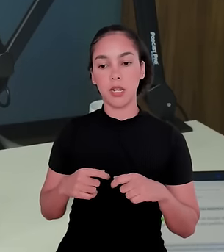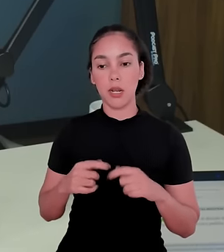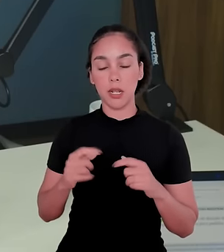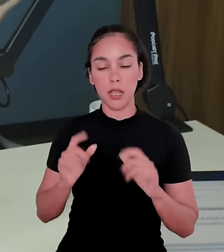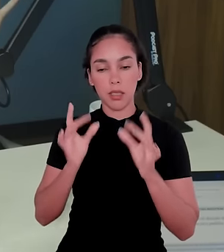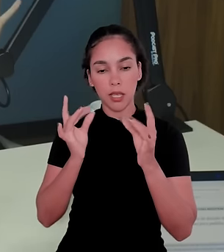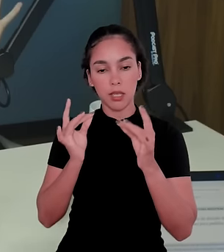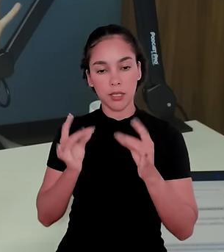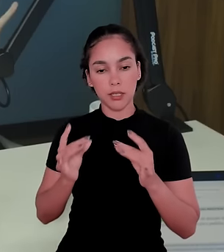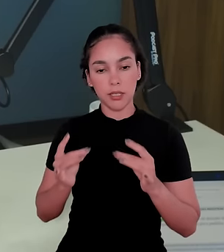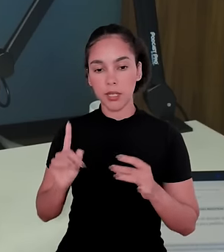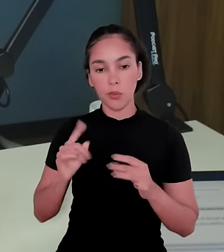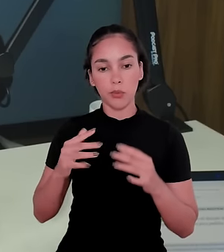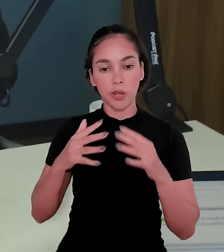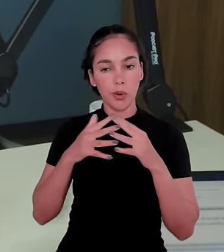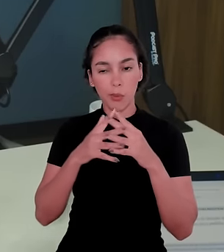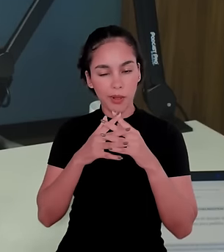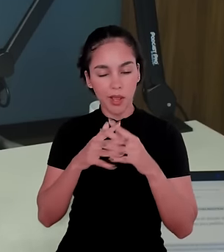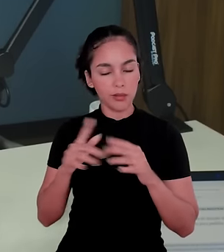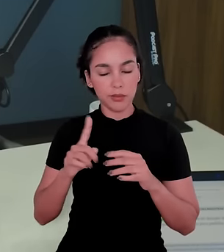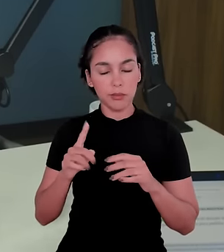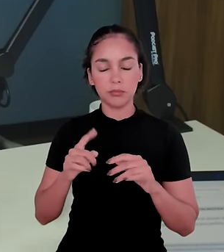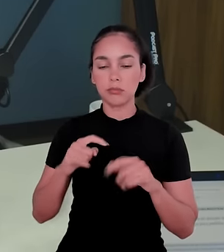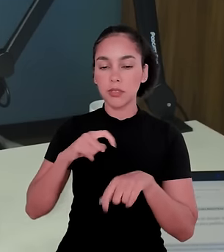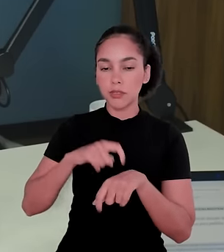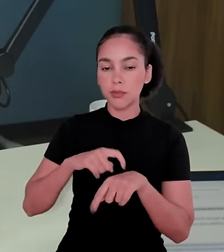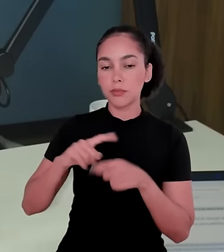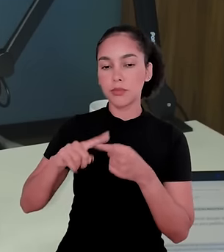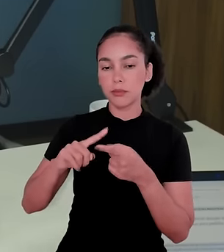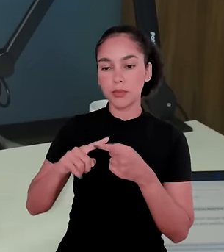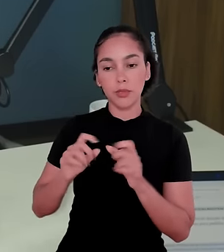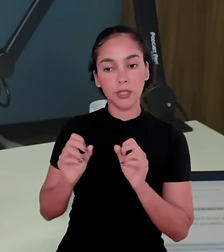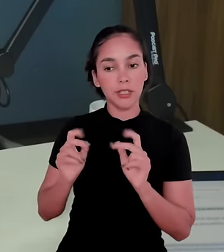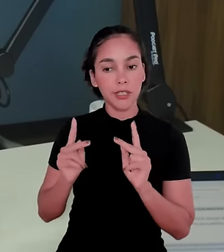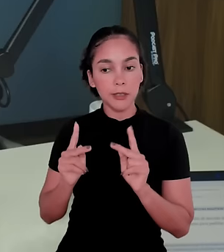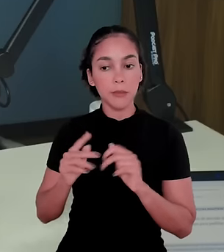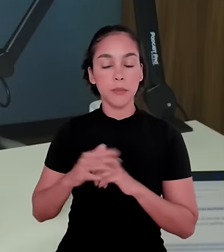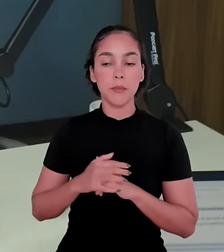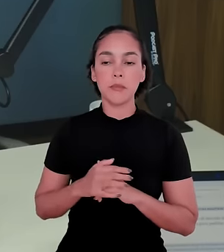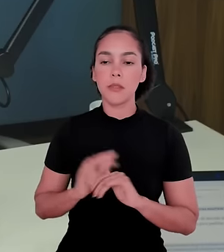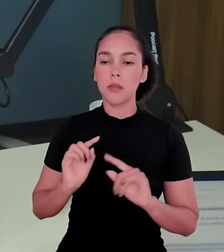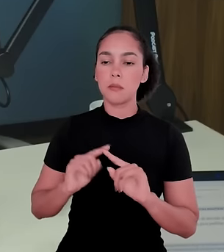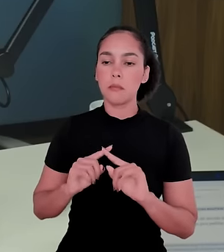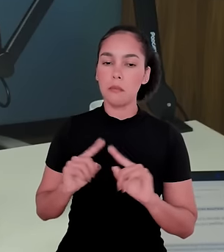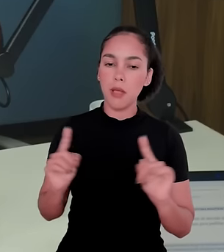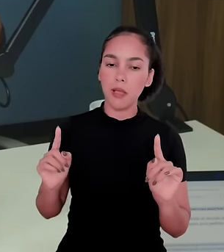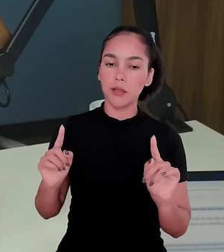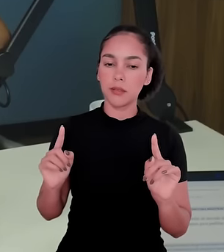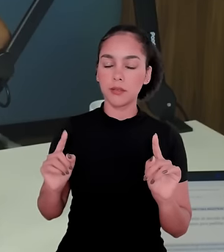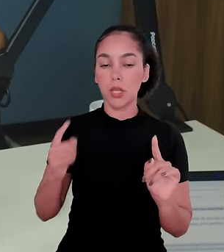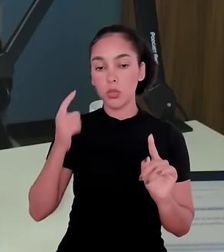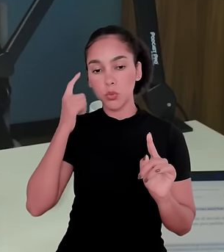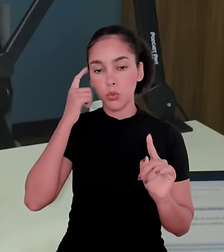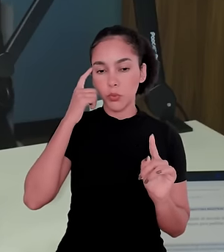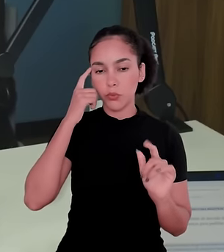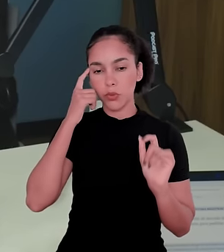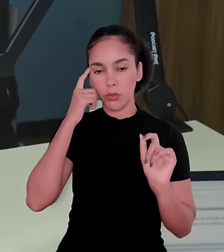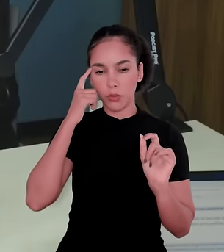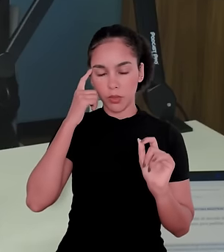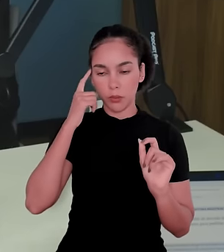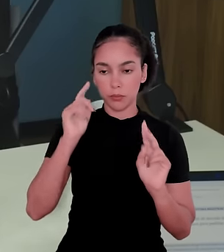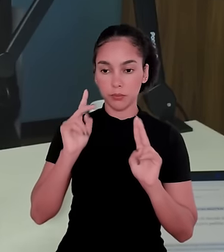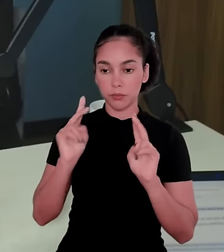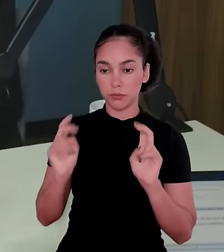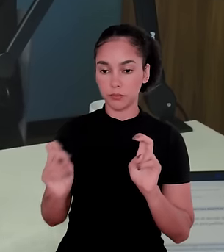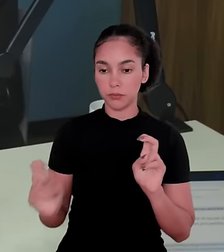que o passo a passo a não é tão complexo assim o tempo também né tô vendo que é bacana mas aí a a dúvida assim é a questão